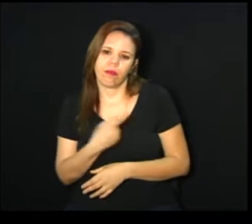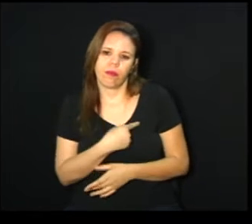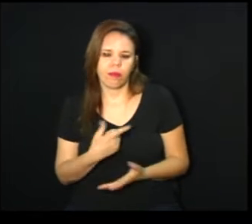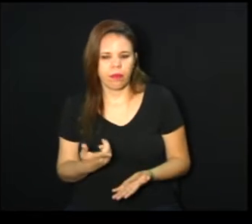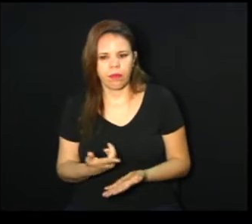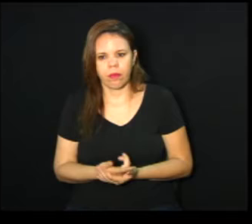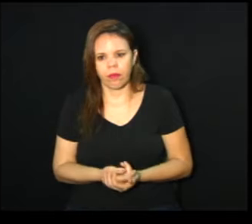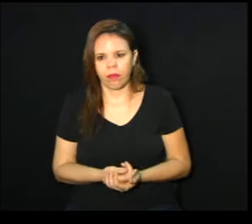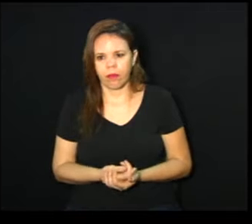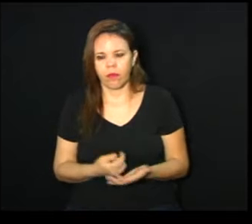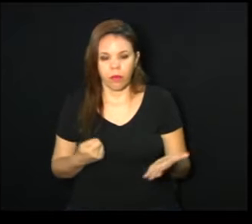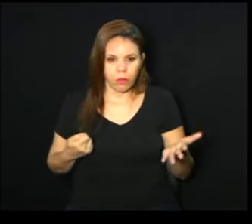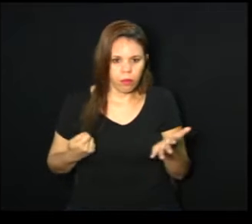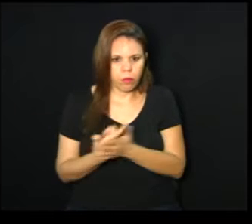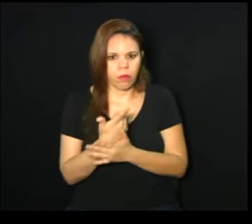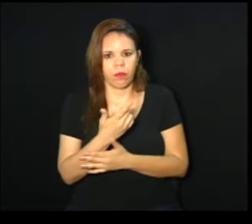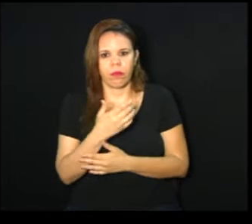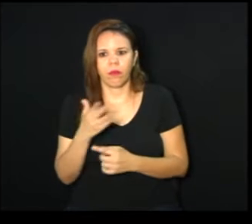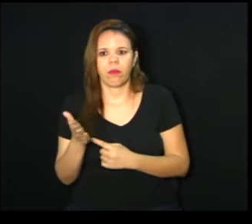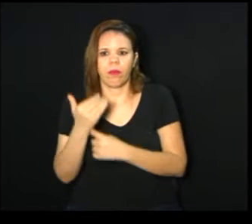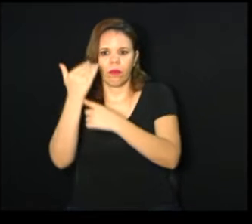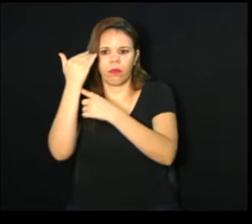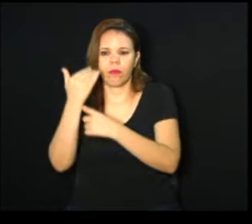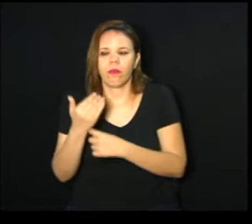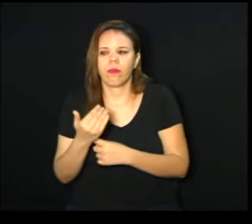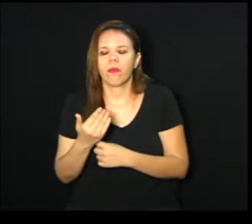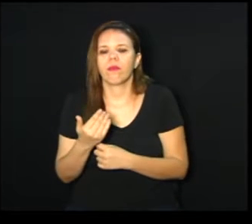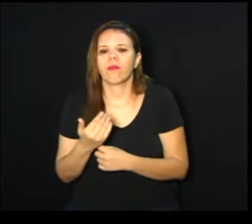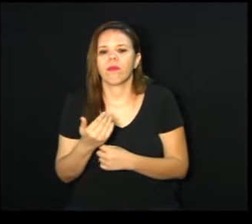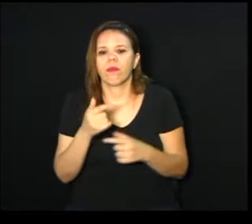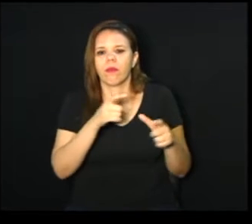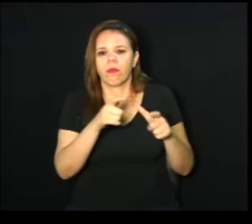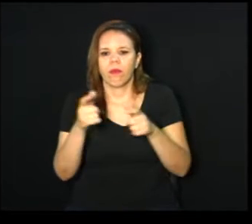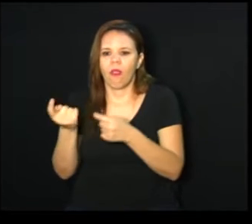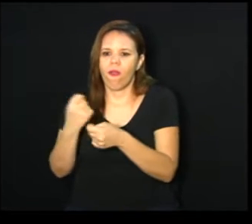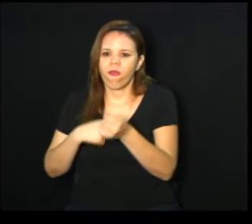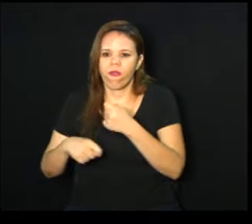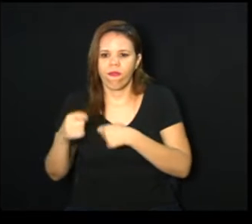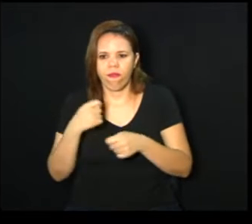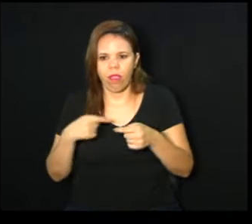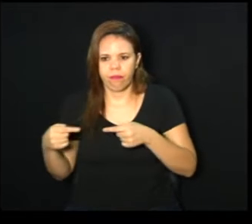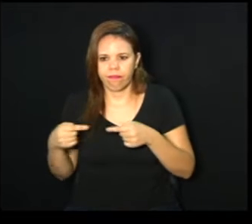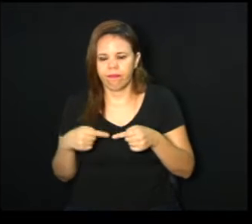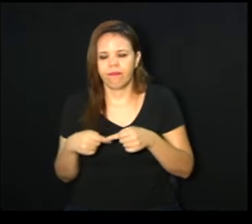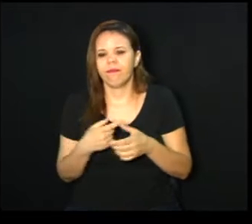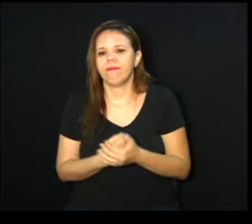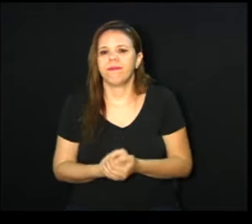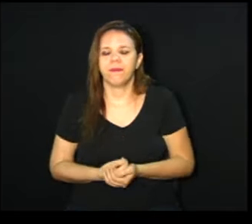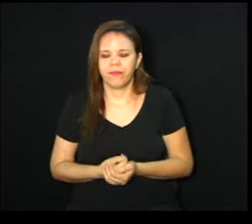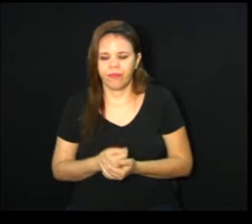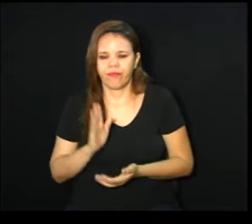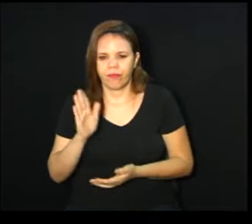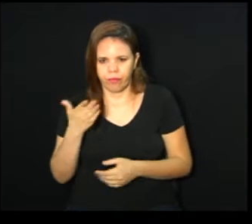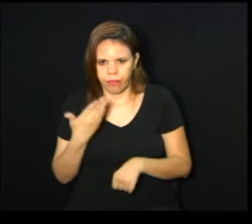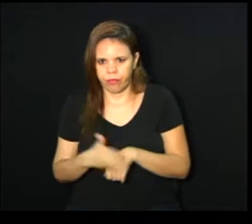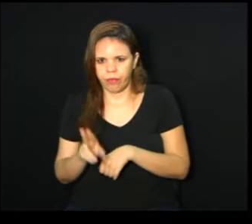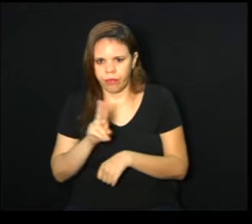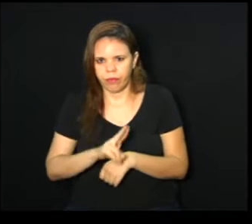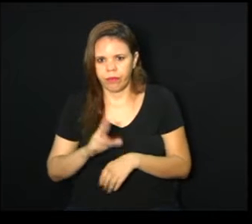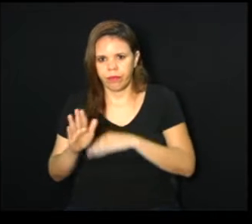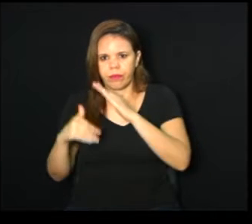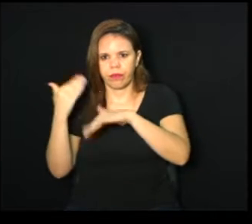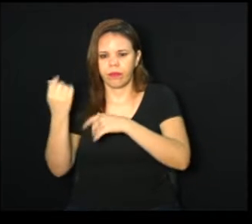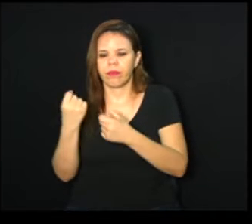compramos essas tecnologias, né, fomos em busca no mercado de tecnologia comercialmente já aplicável,